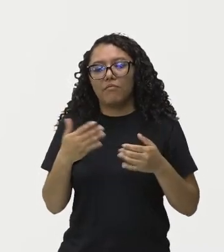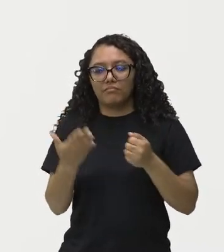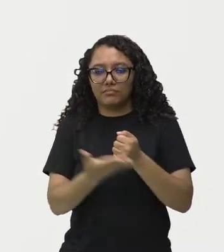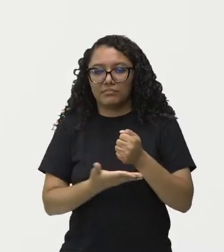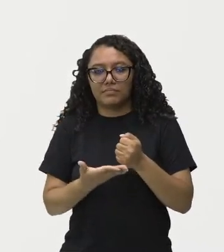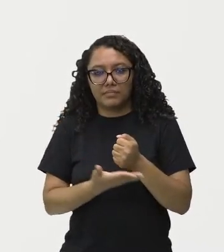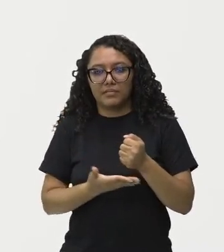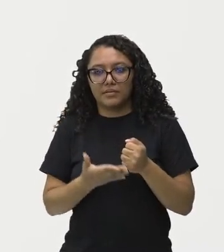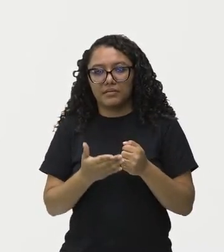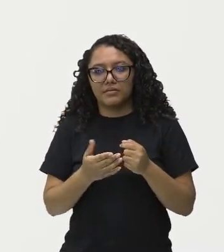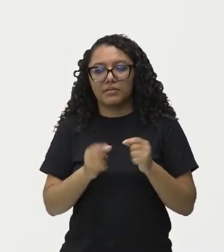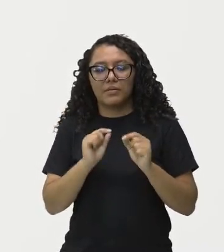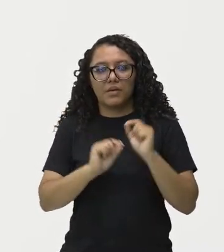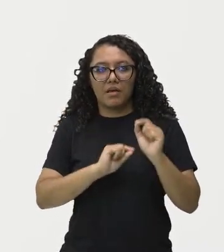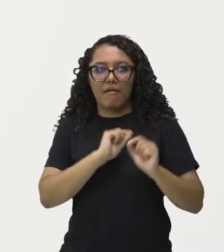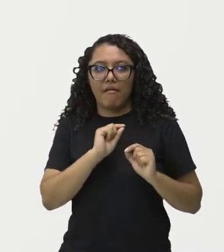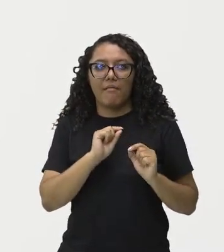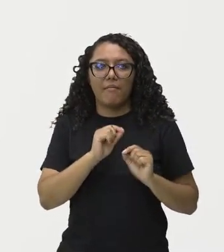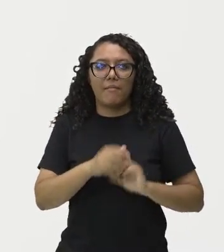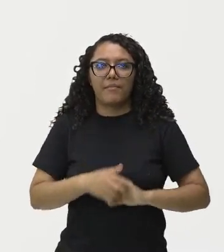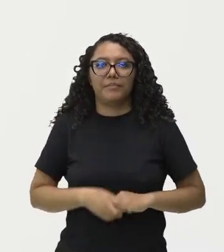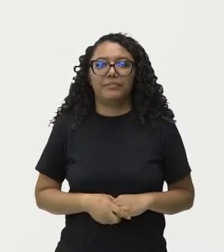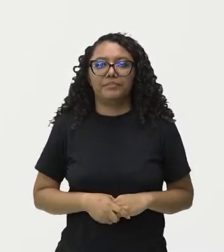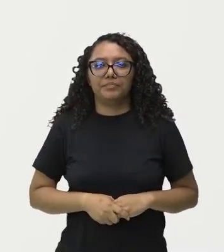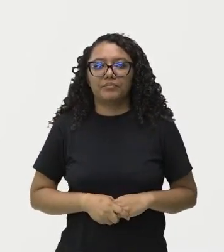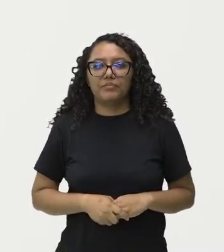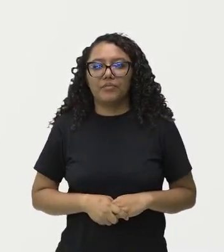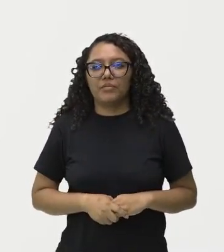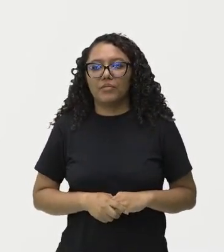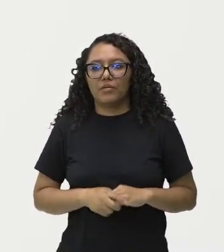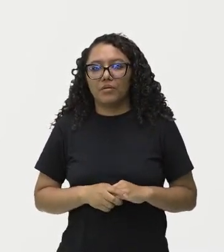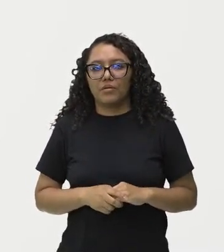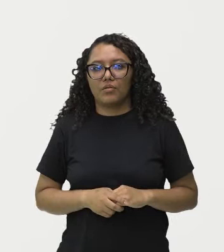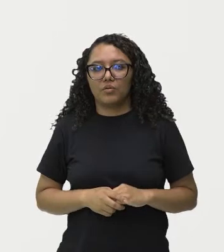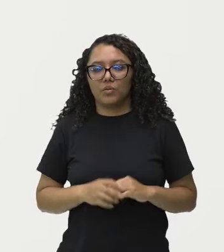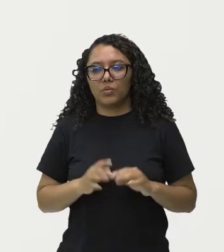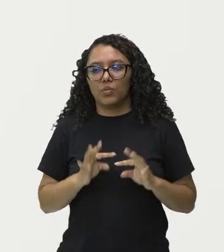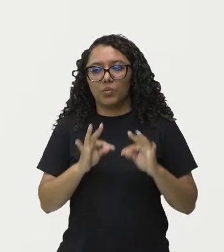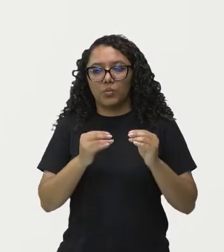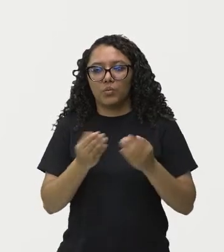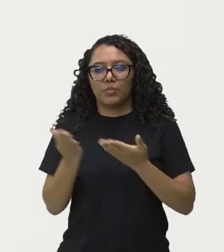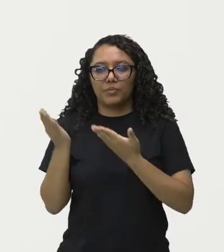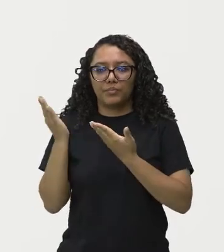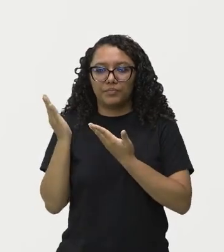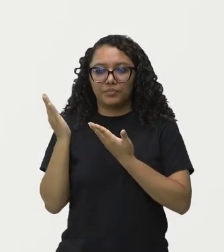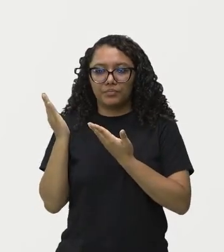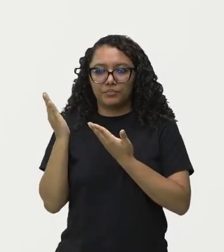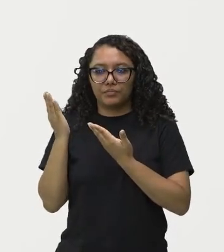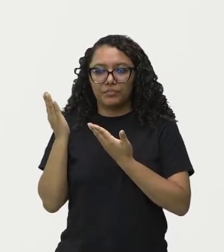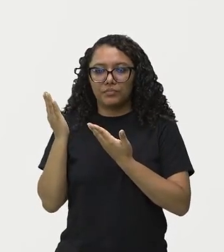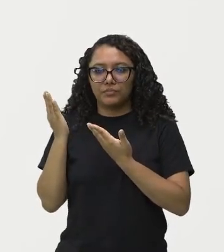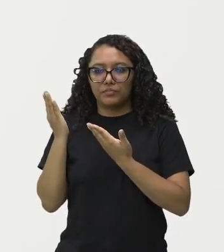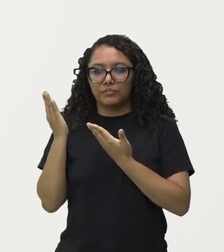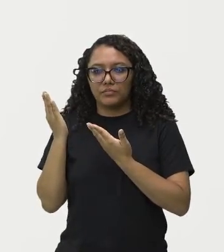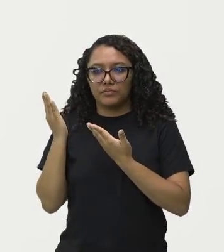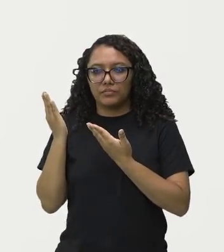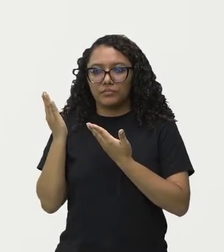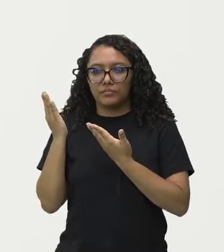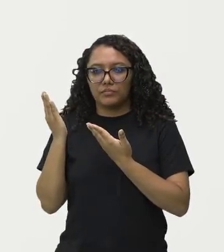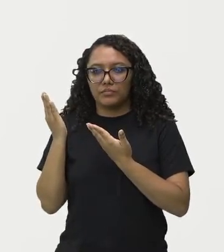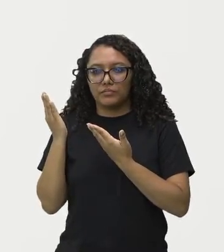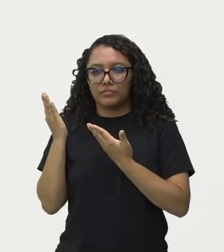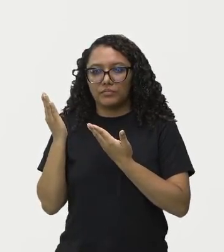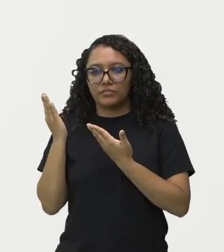nosso cilindro é toda essa região aqui, ó. toda